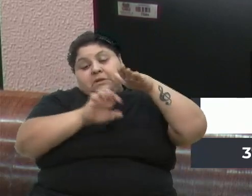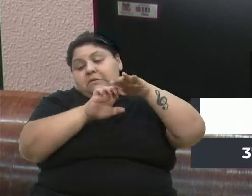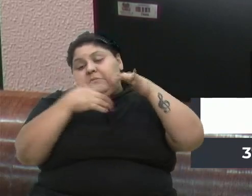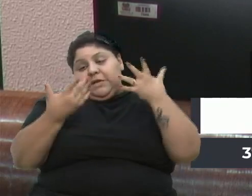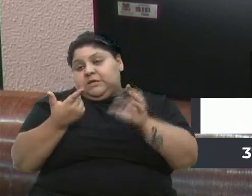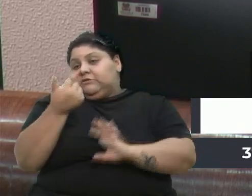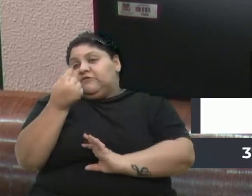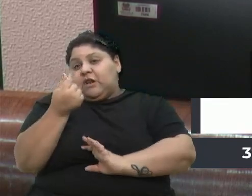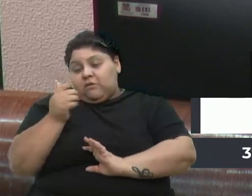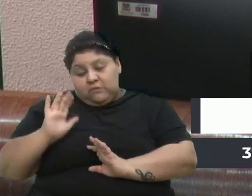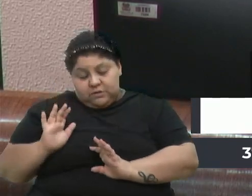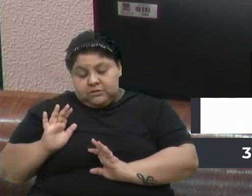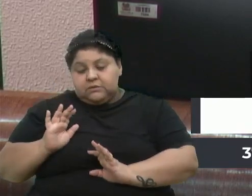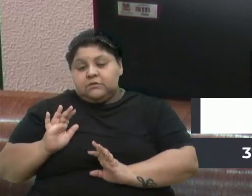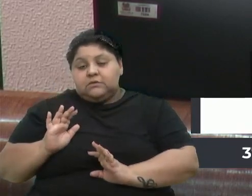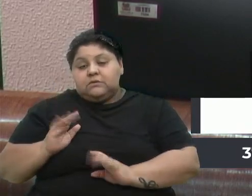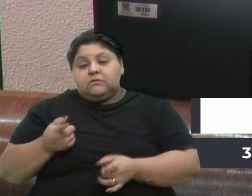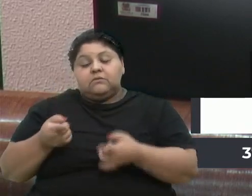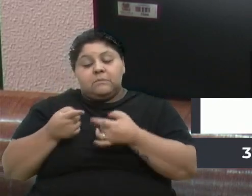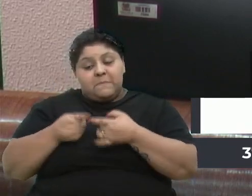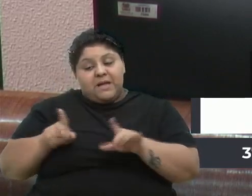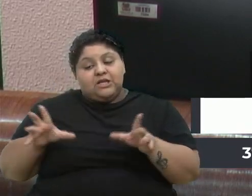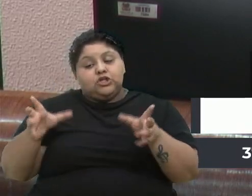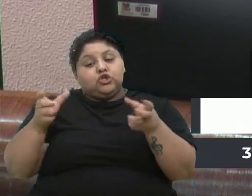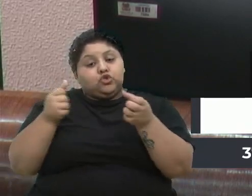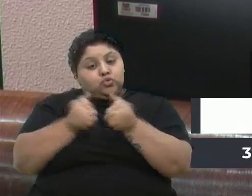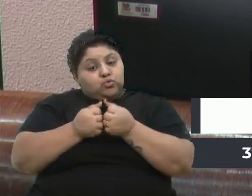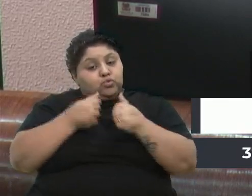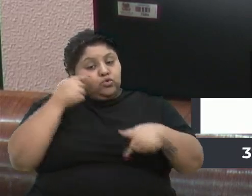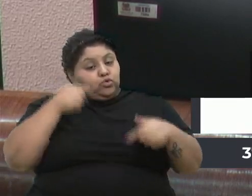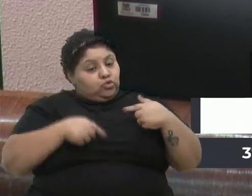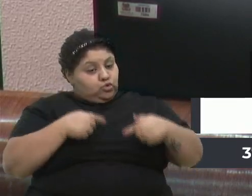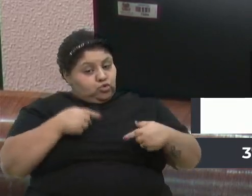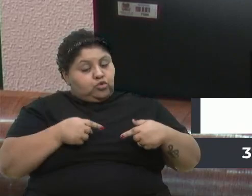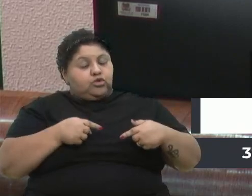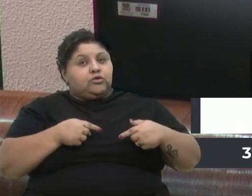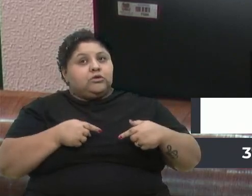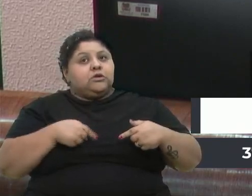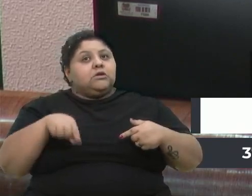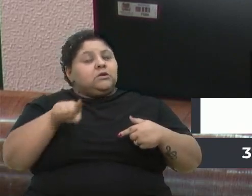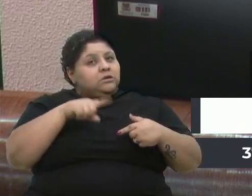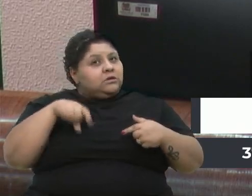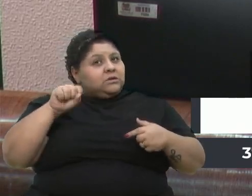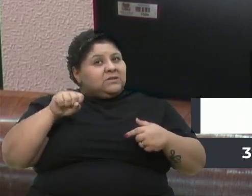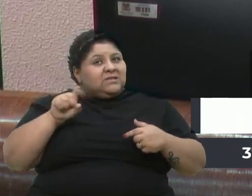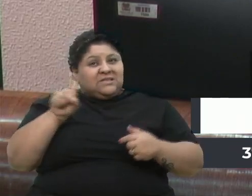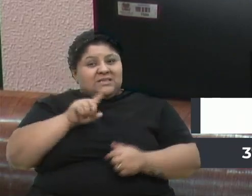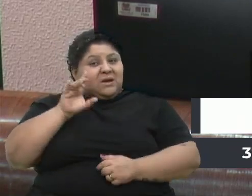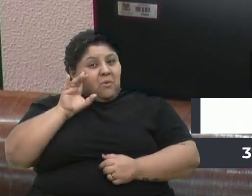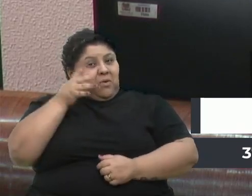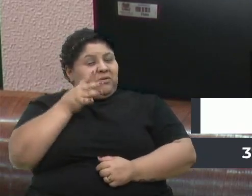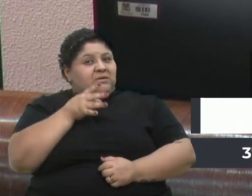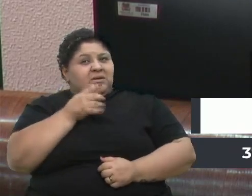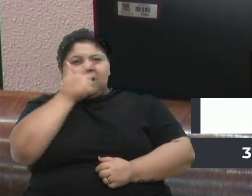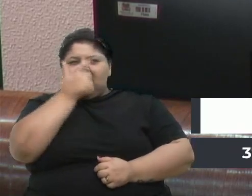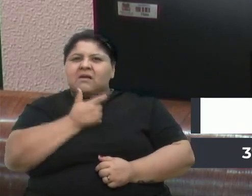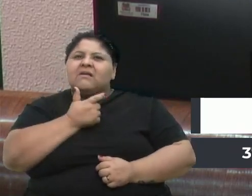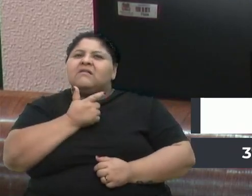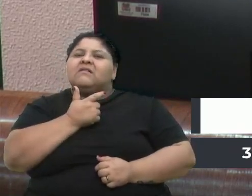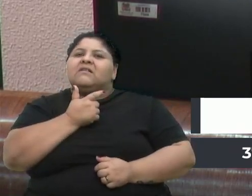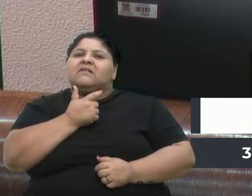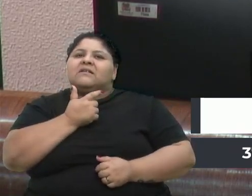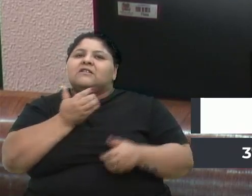né? Mas vamos juntos discutirmos para que isso realmente não aconteça. Eu acho que dentro de